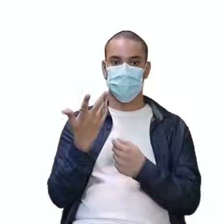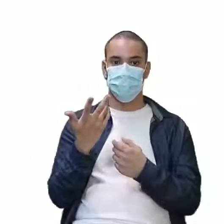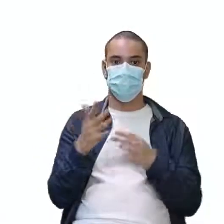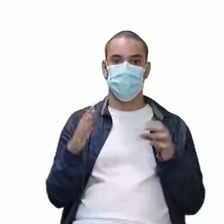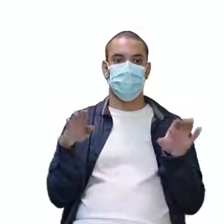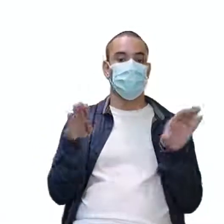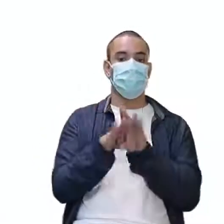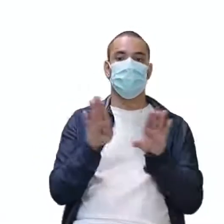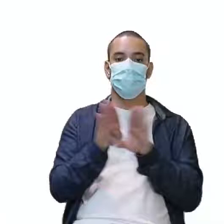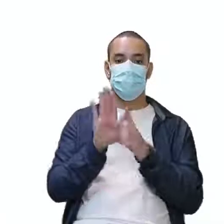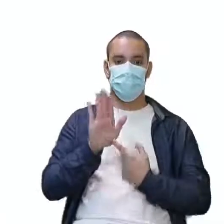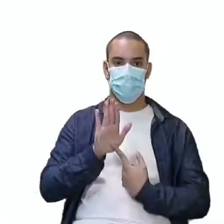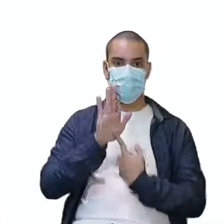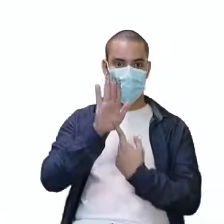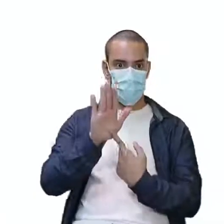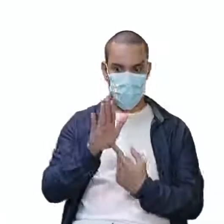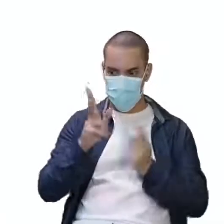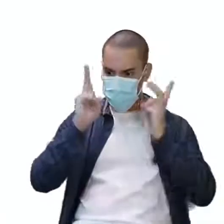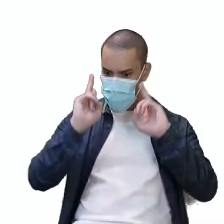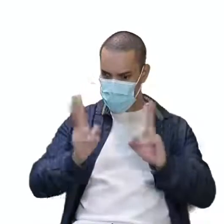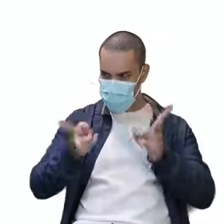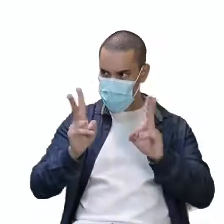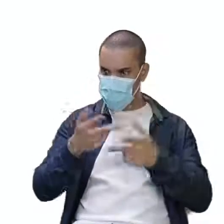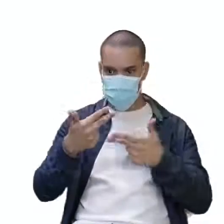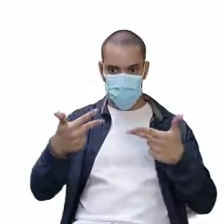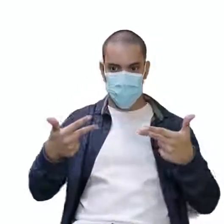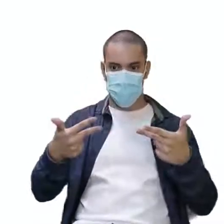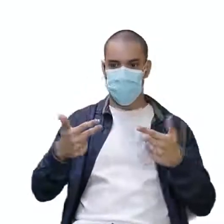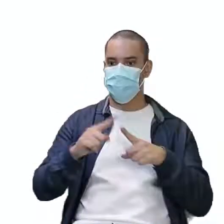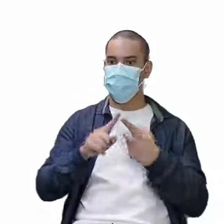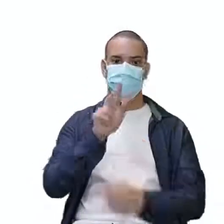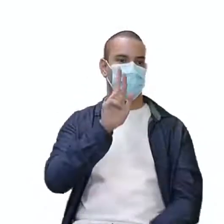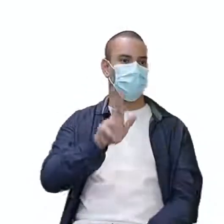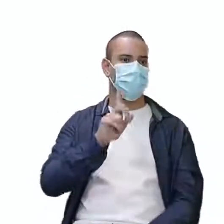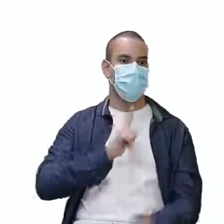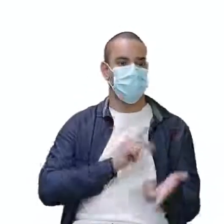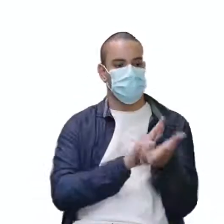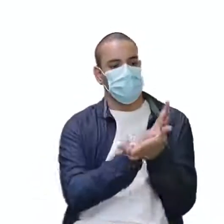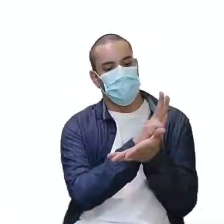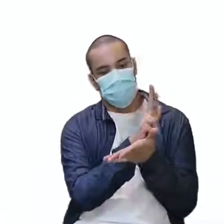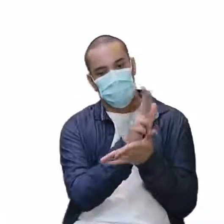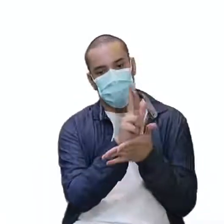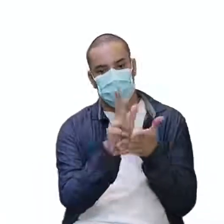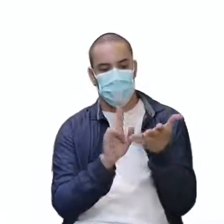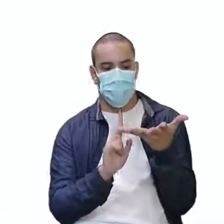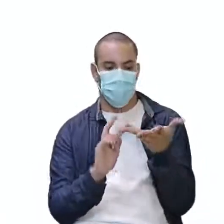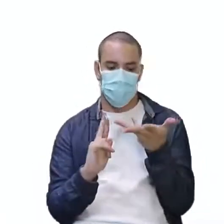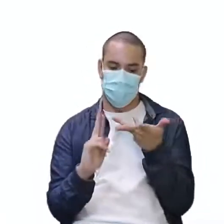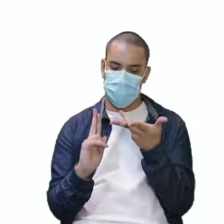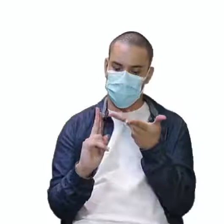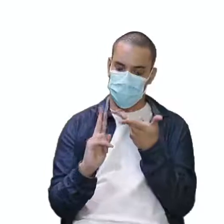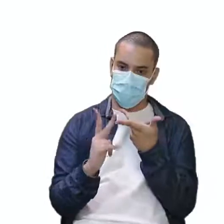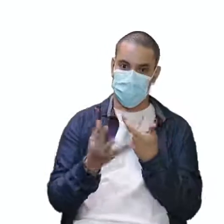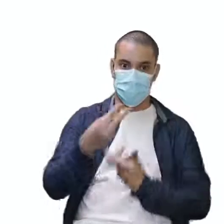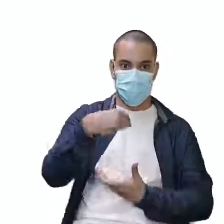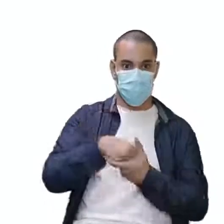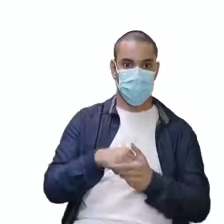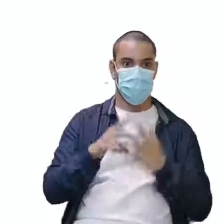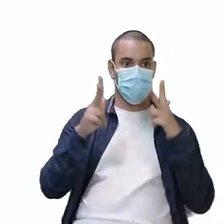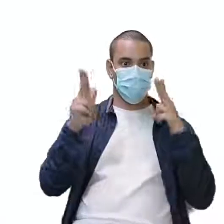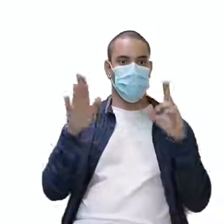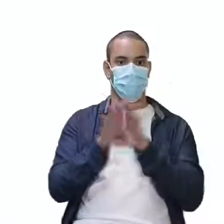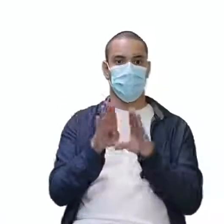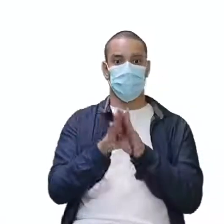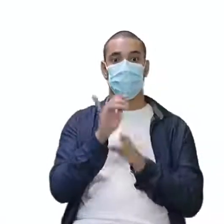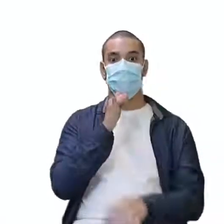E parece que é uma coisa só, mas não, são vários organismos ali. Assim como também aqui